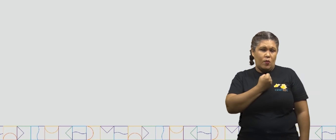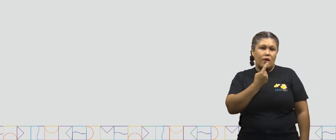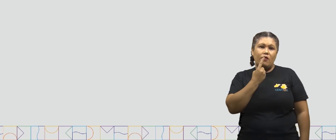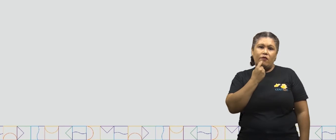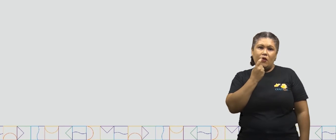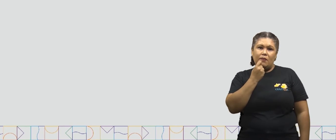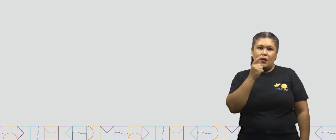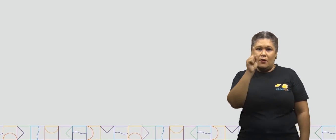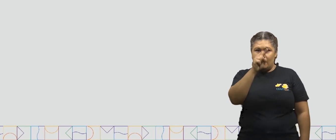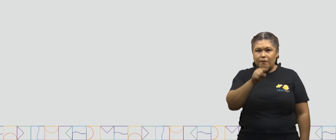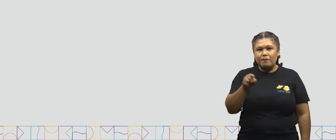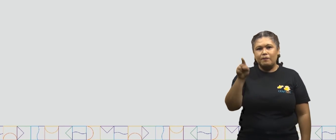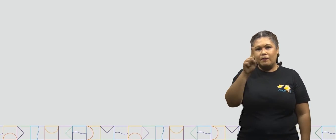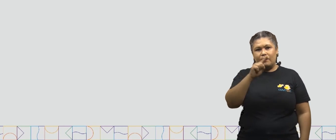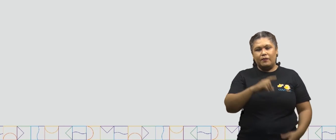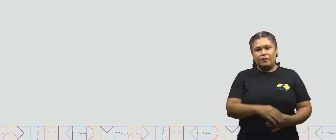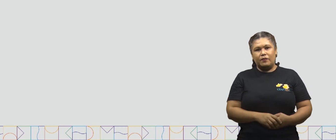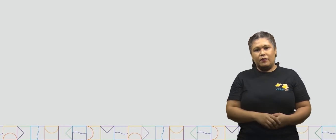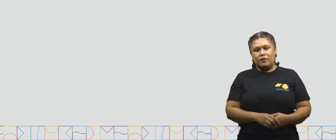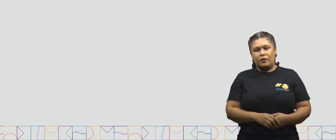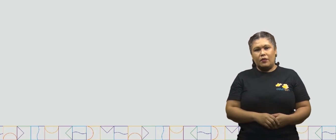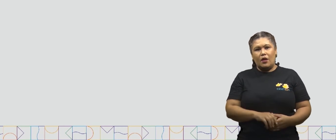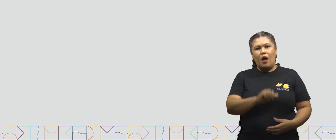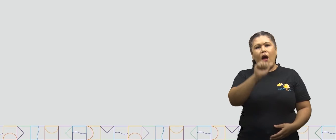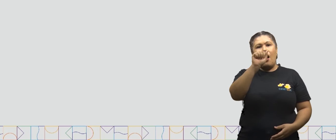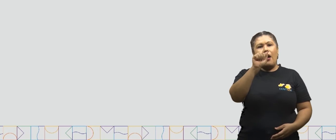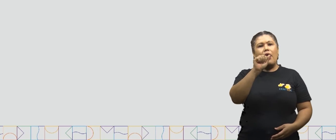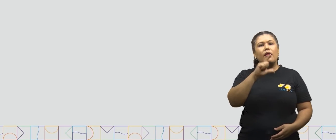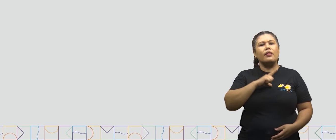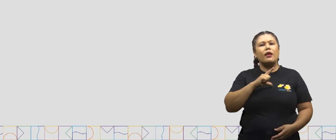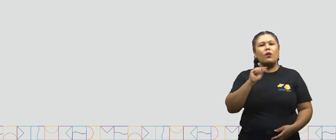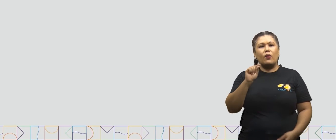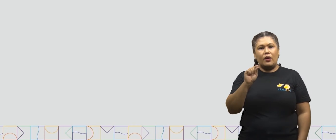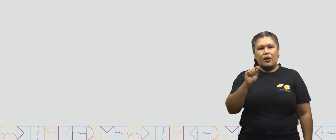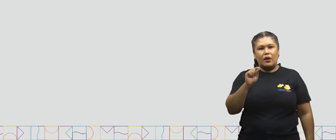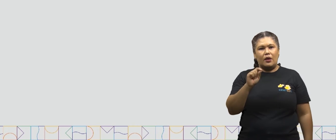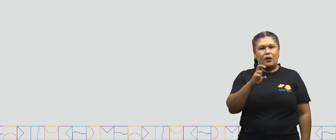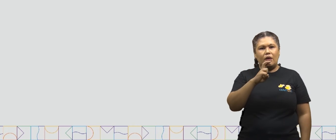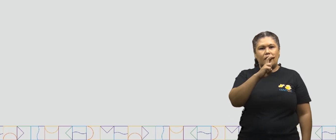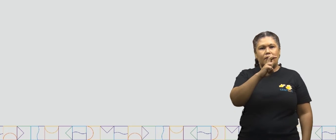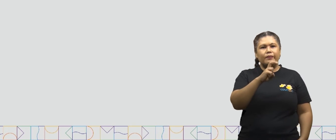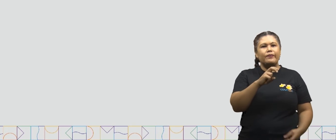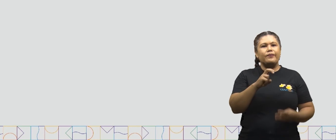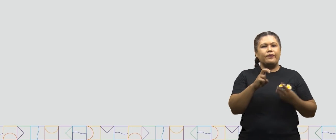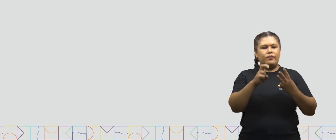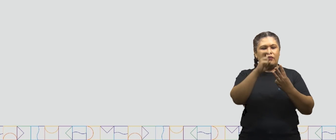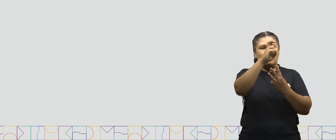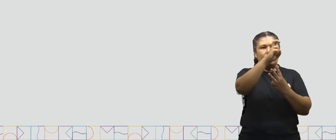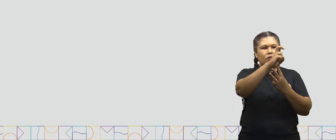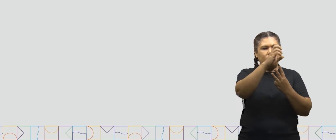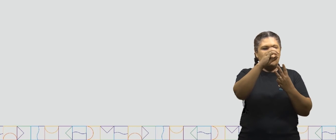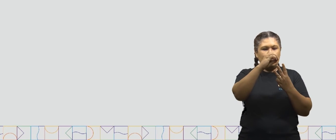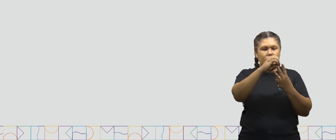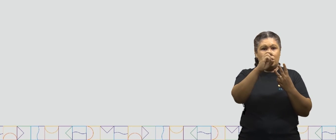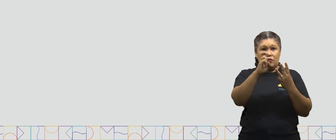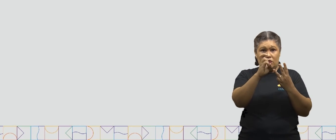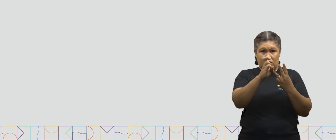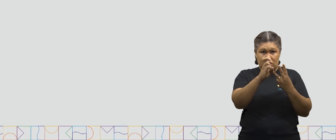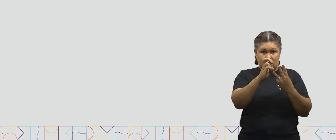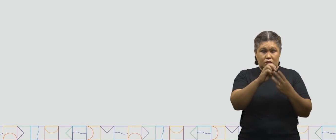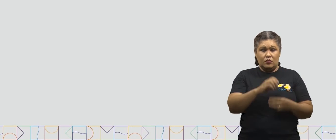de cada número que está marcado. Na letra A, nós temos marcado aí o número